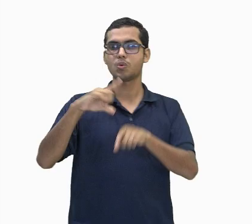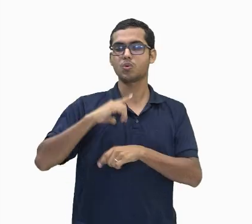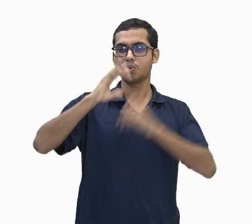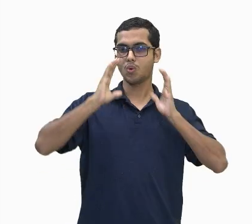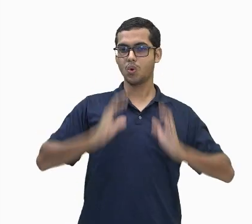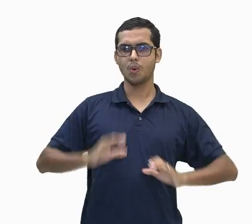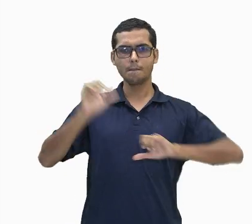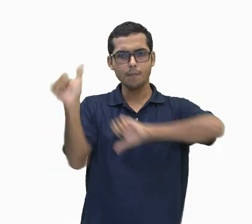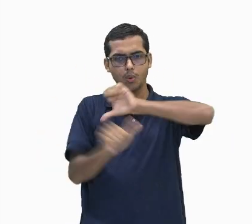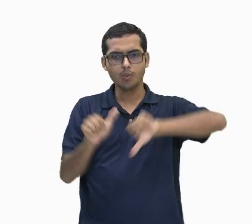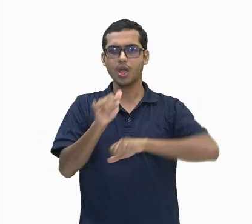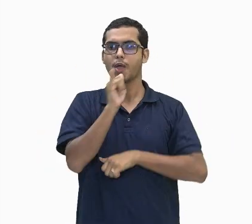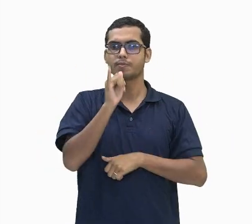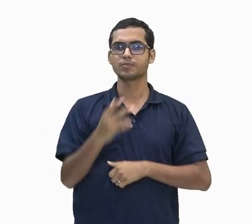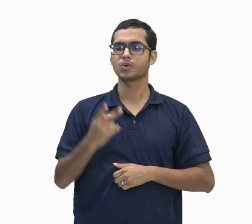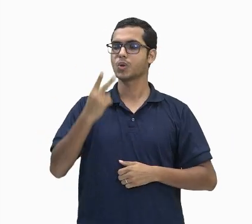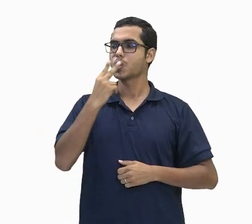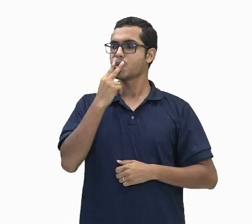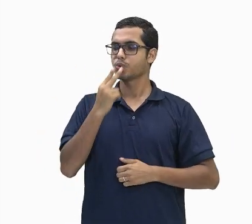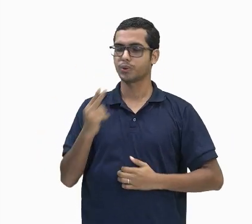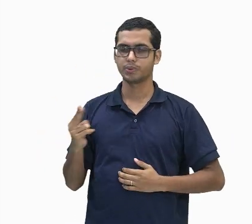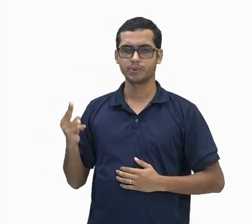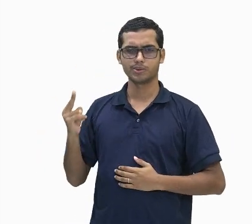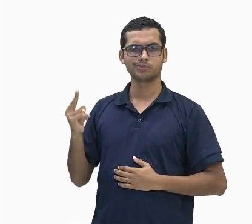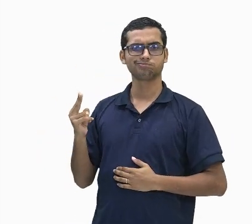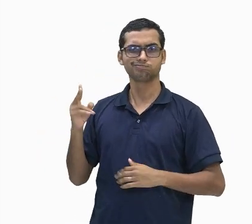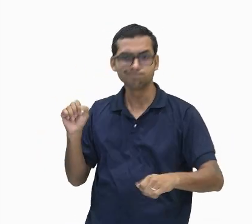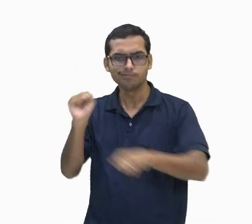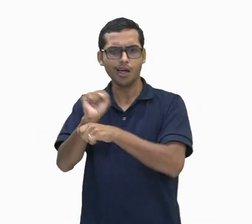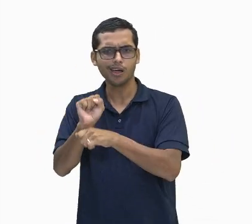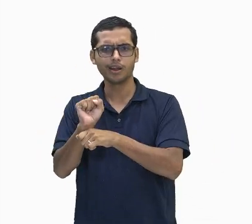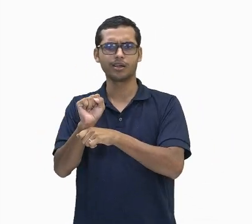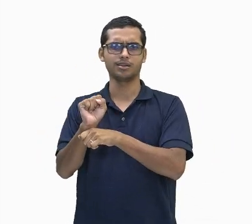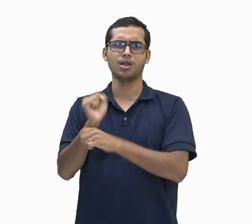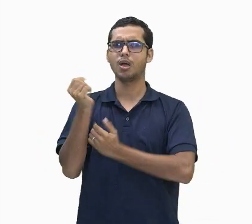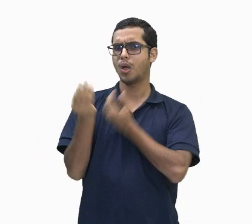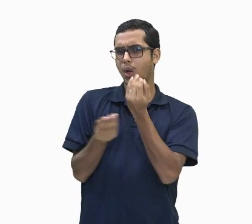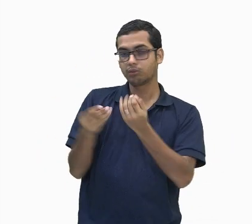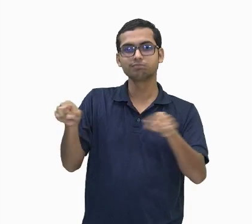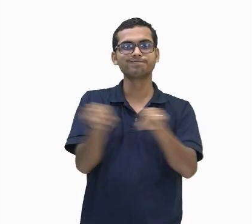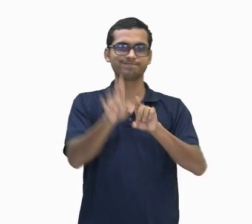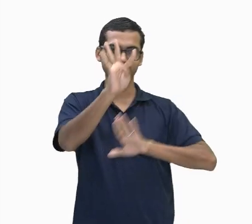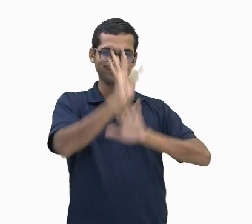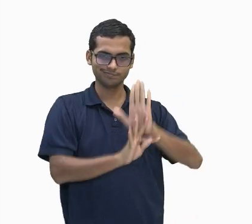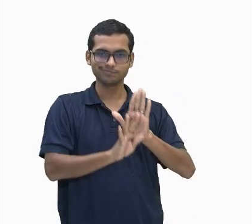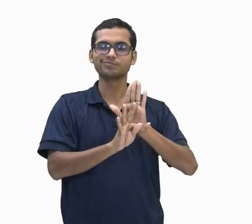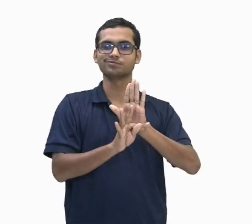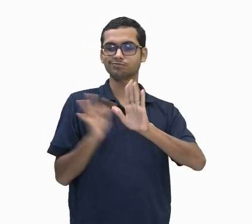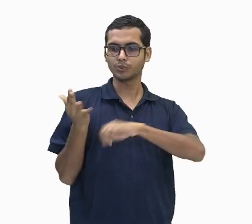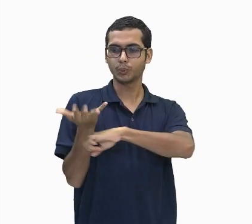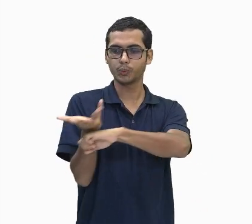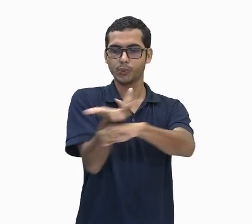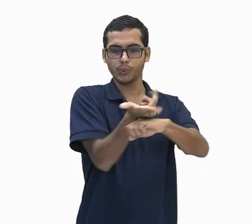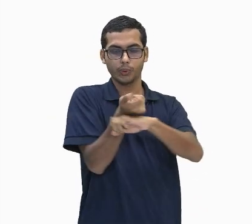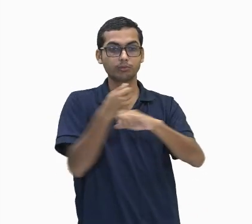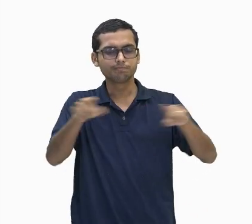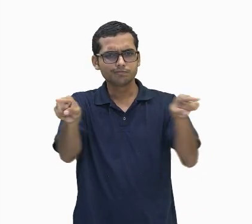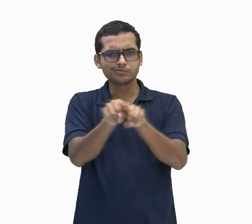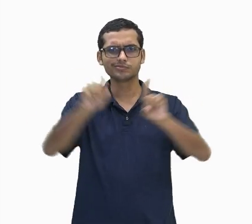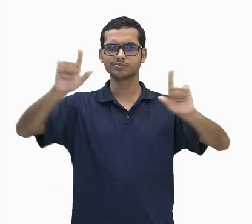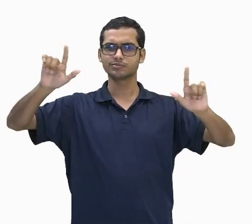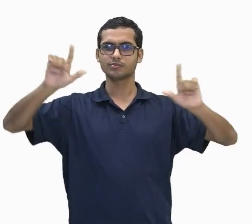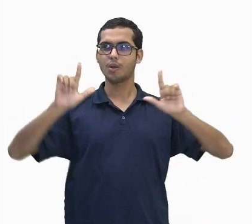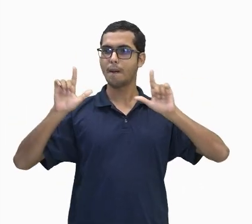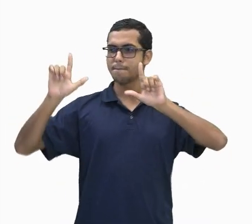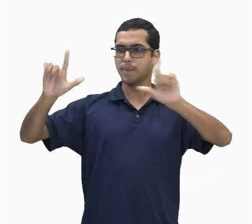exemplo, de parar de fumar. É também um texto persuasivo. E os cartazes promocionais, né, que anunciam promoções